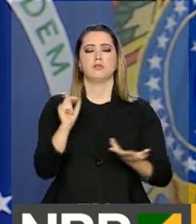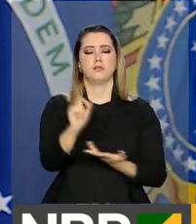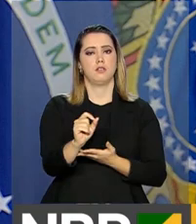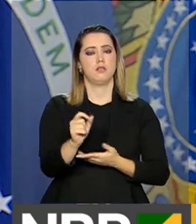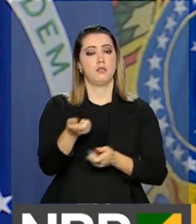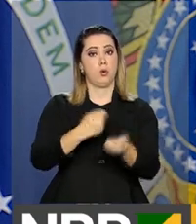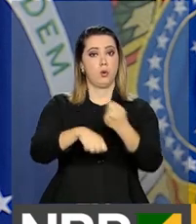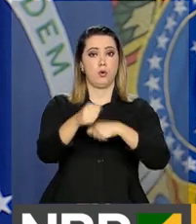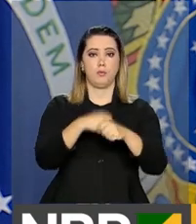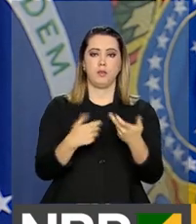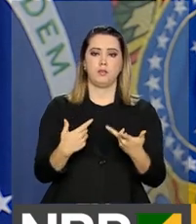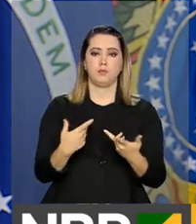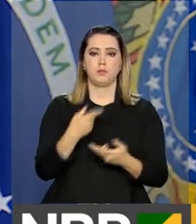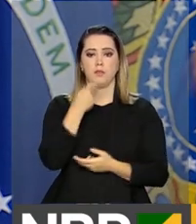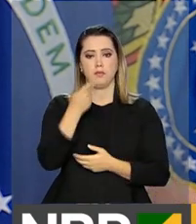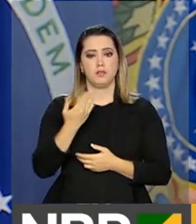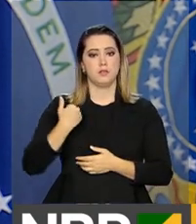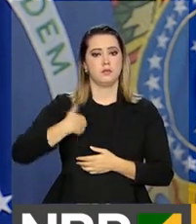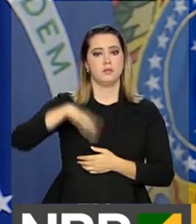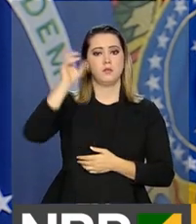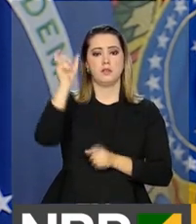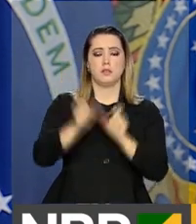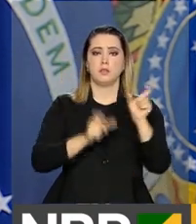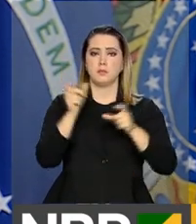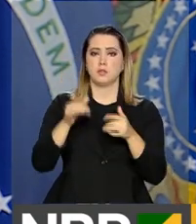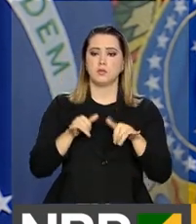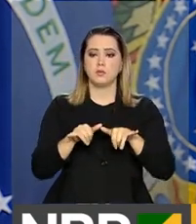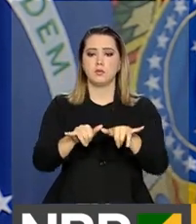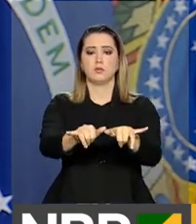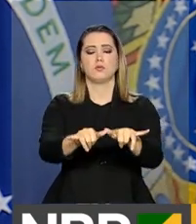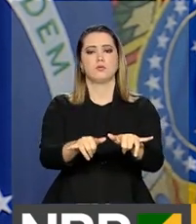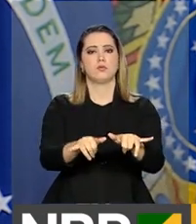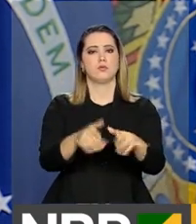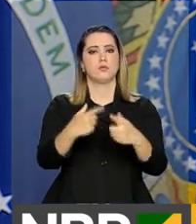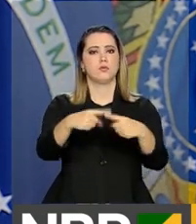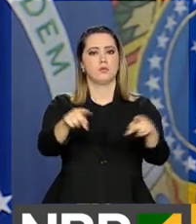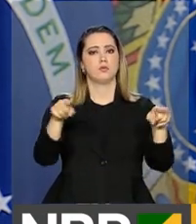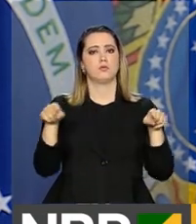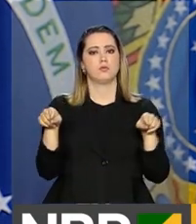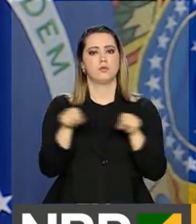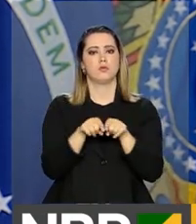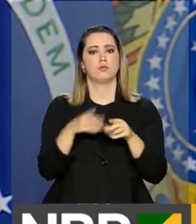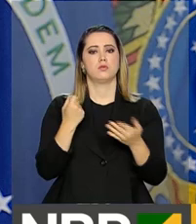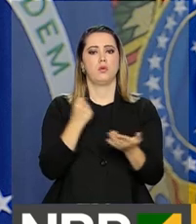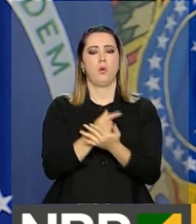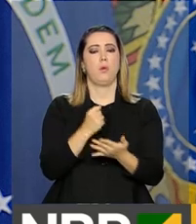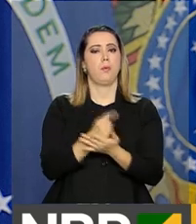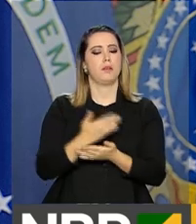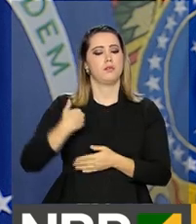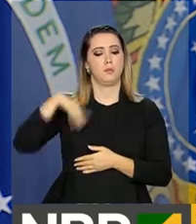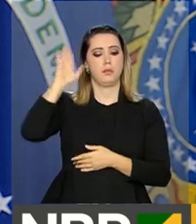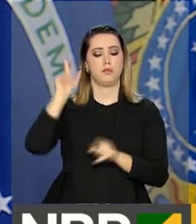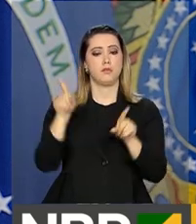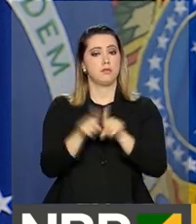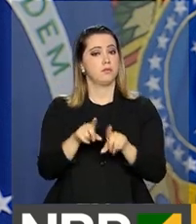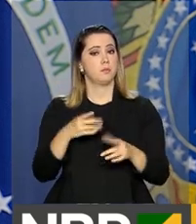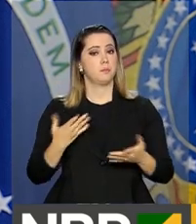economia reitero que serão mais clientes dos supermercados e nas lojas e comprando mais